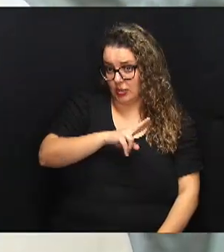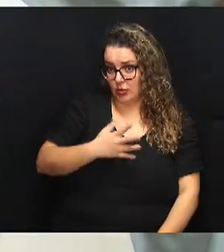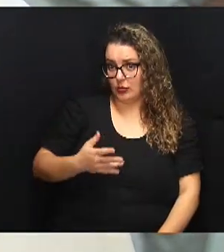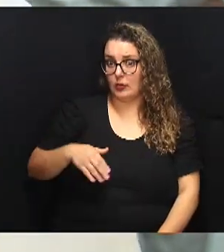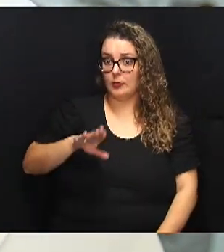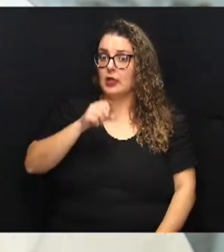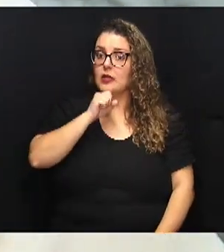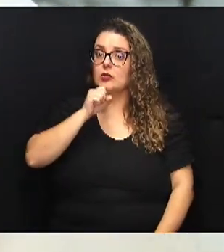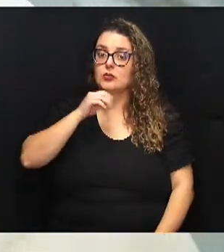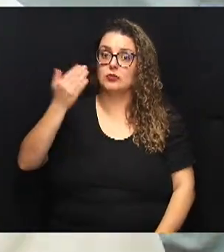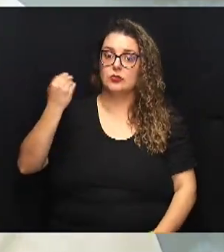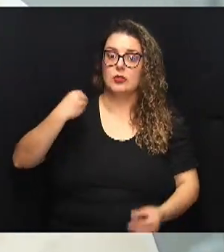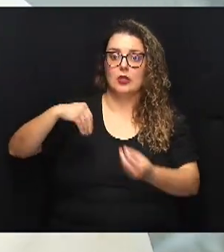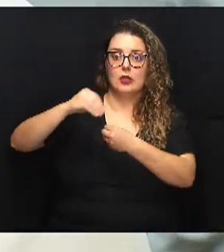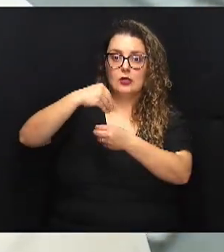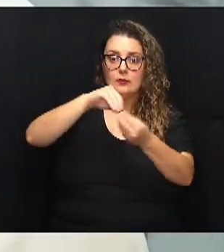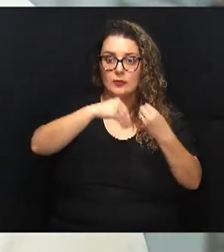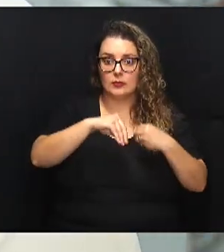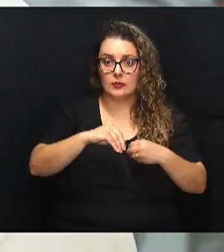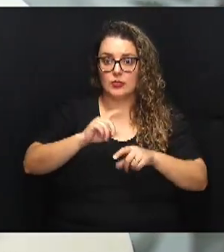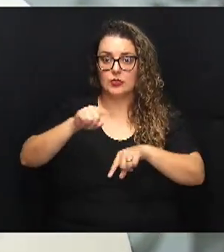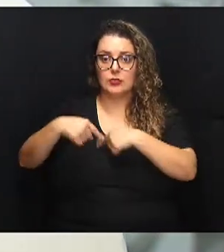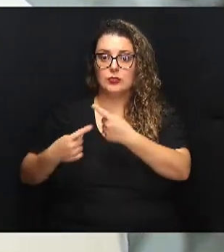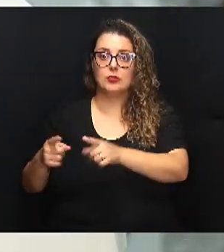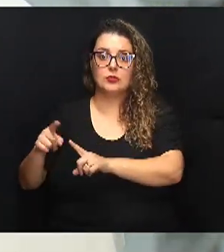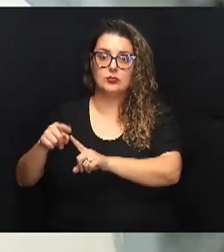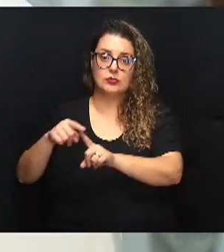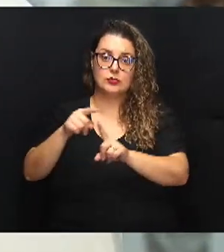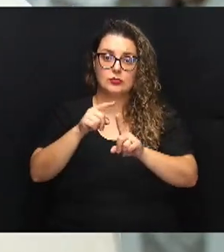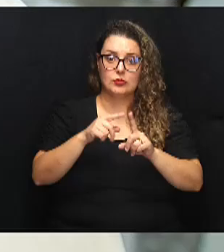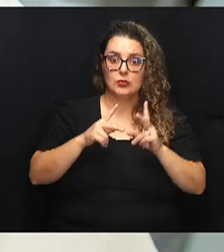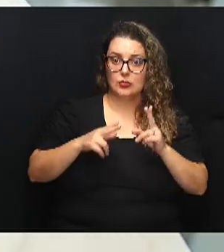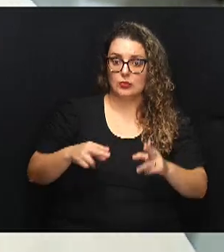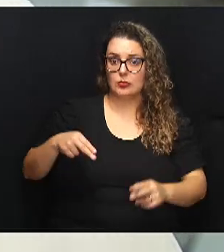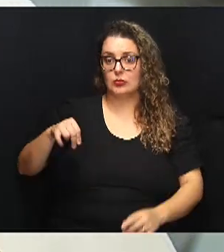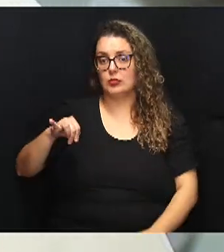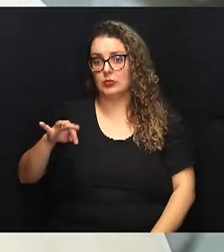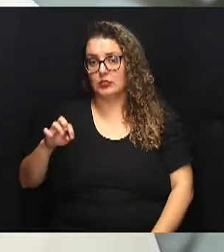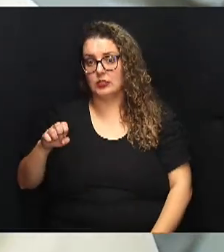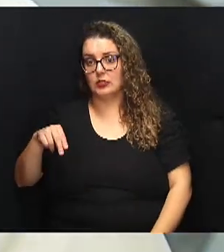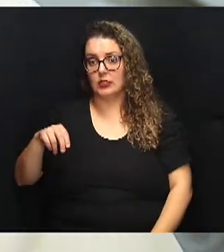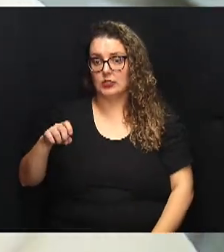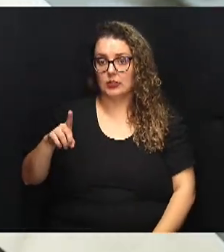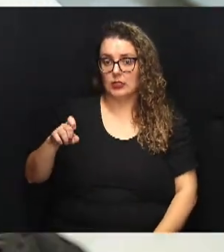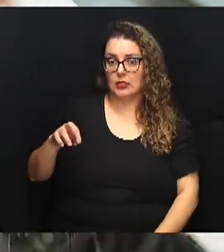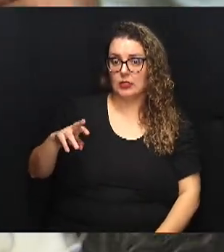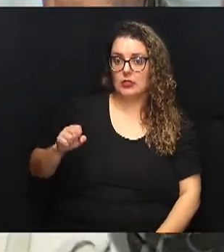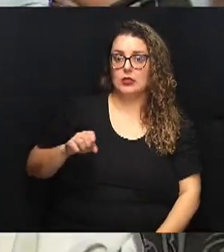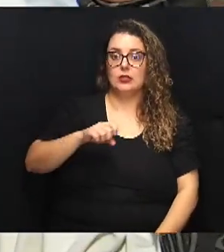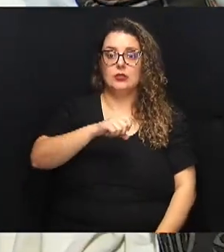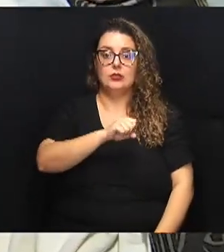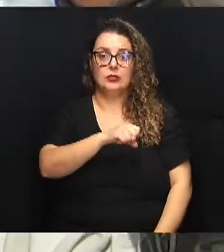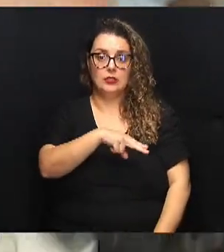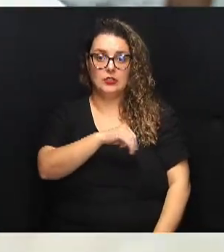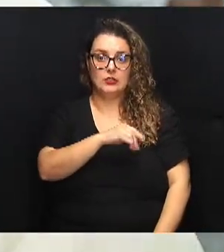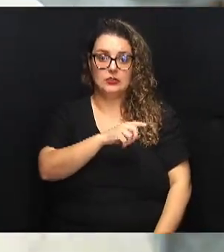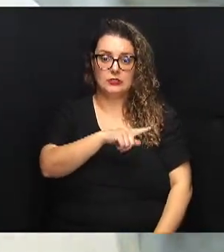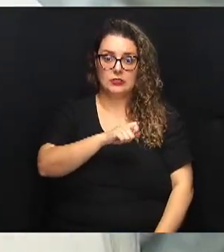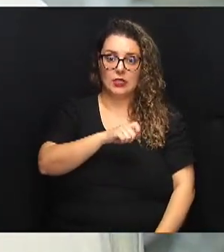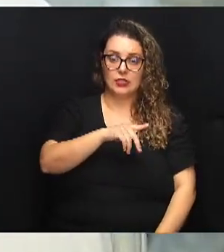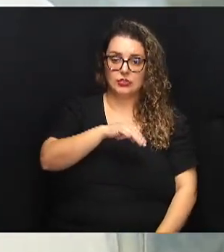ela mistura alguns elementos de outros estilos, como Niten Ichiryu, o estilo de Musashi Miyamoto, com 2